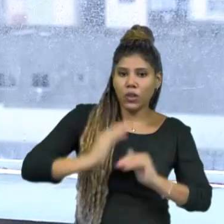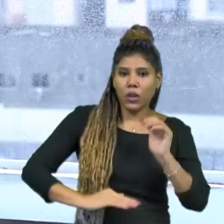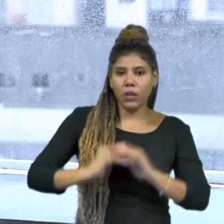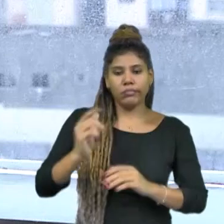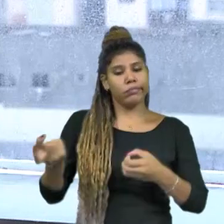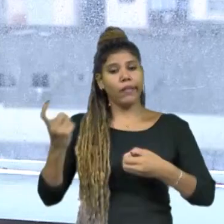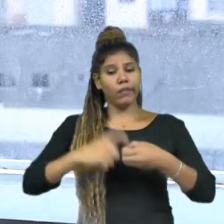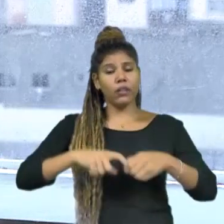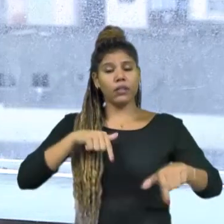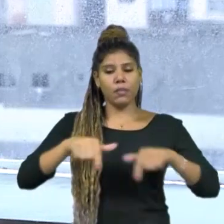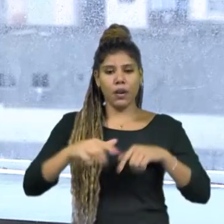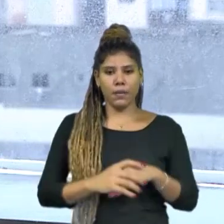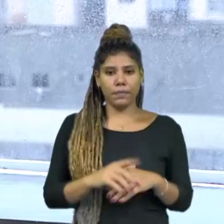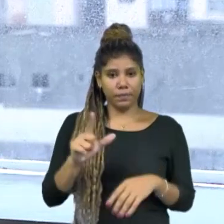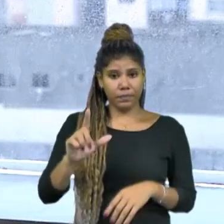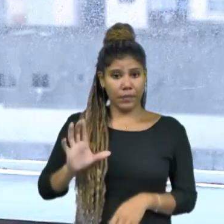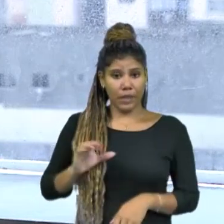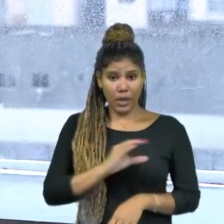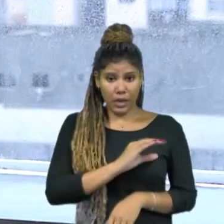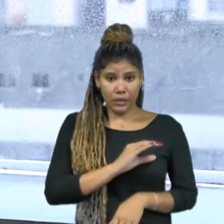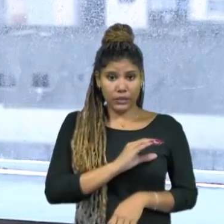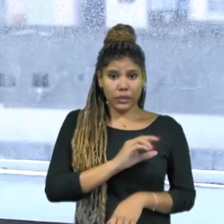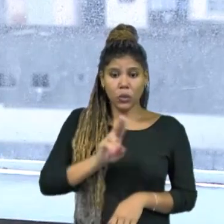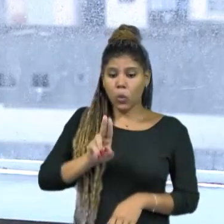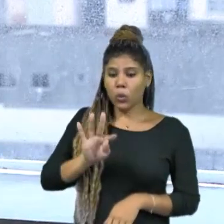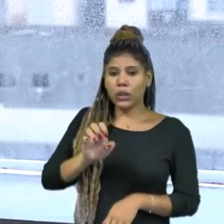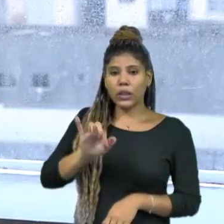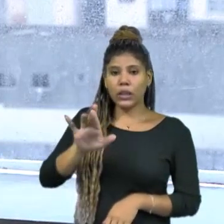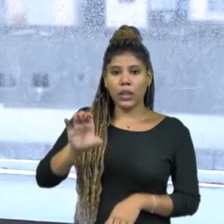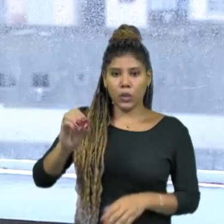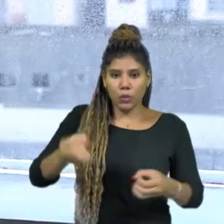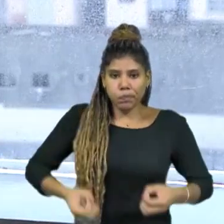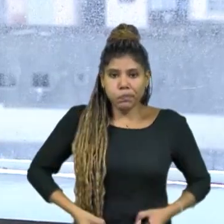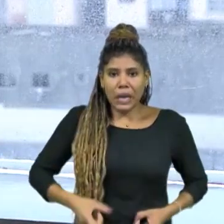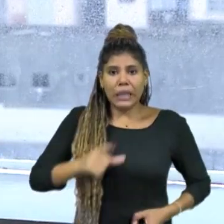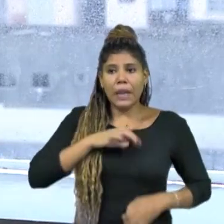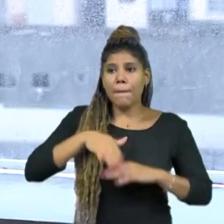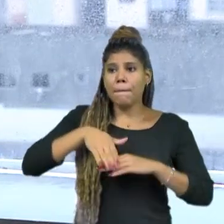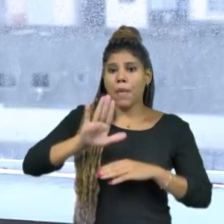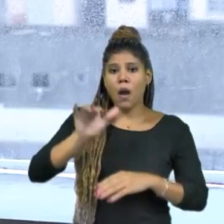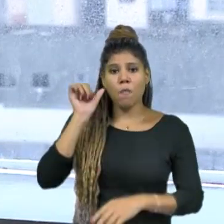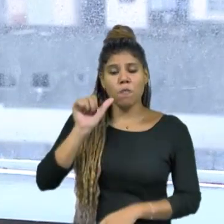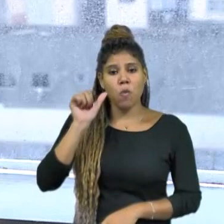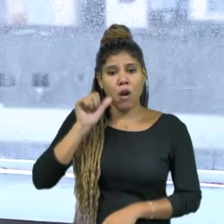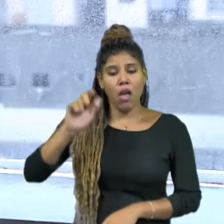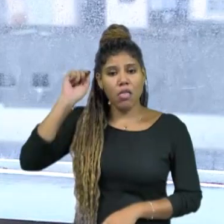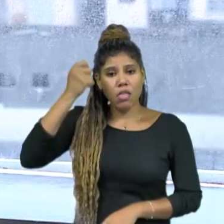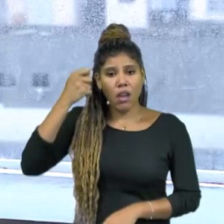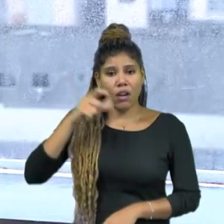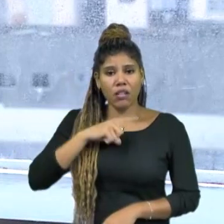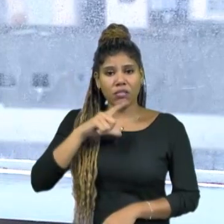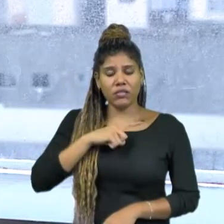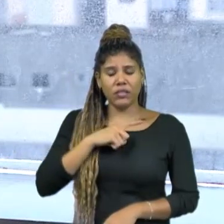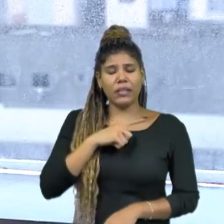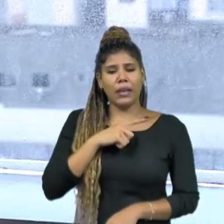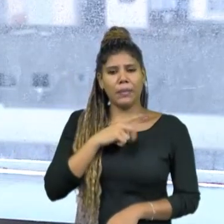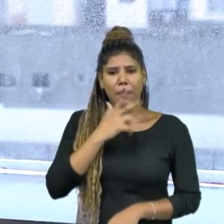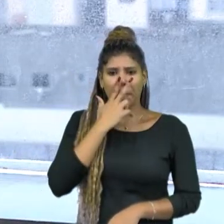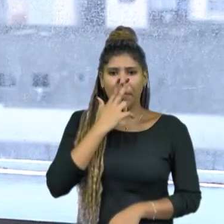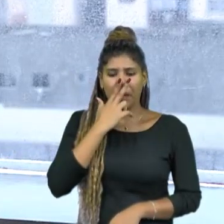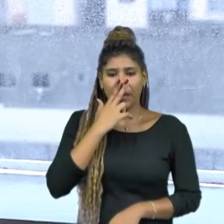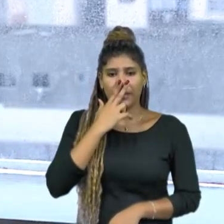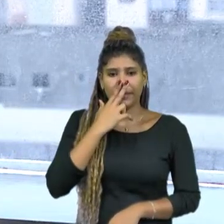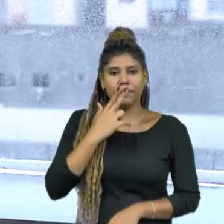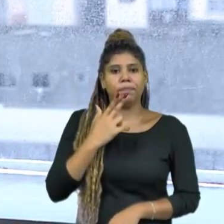seguir. Câncer de colo de útero tem maior incidência entre mulheres negras e de baixa escolaridade. É o que aponta levantamento